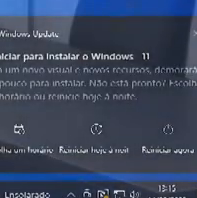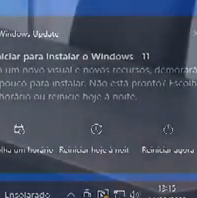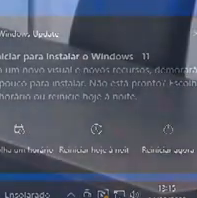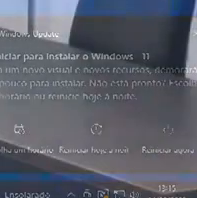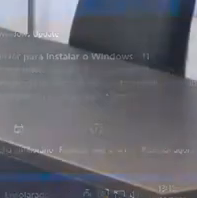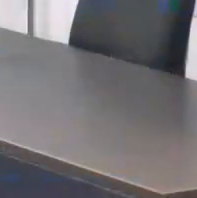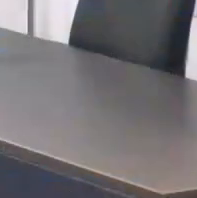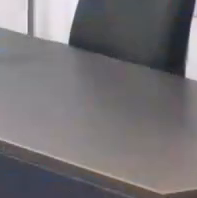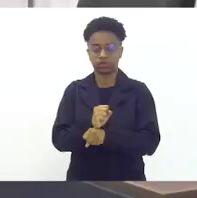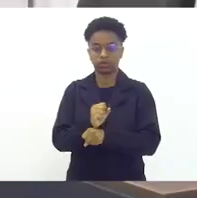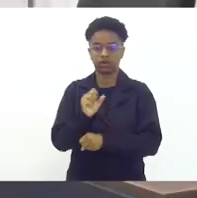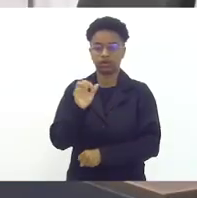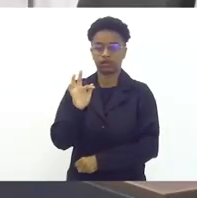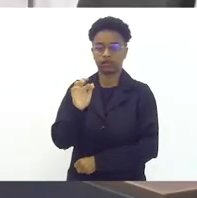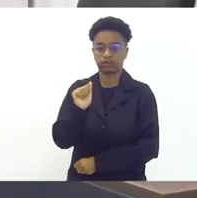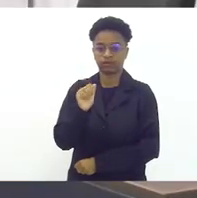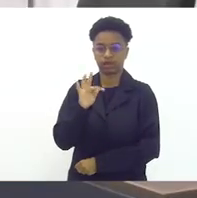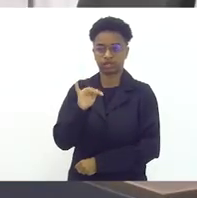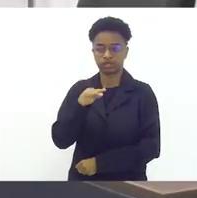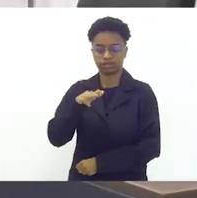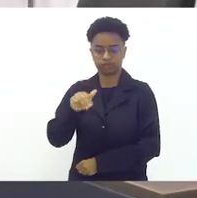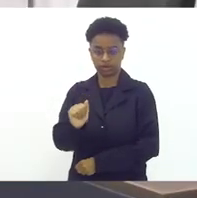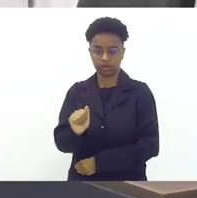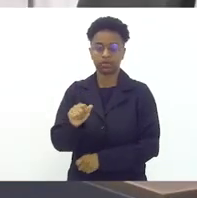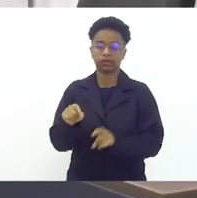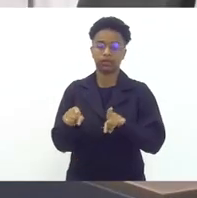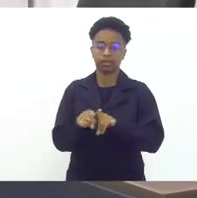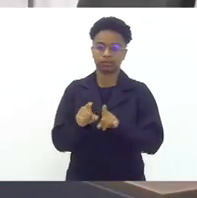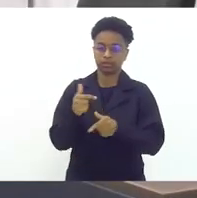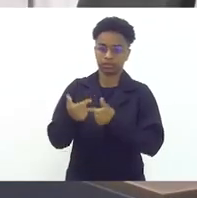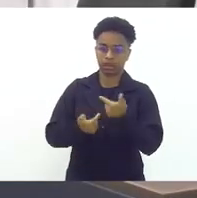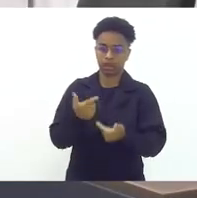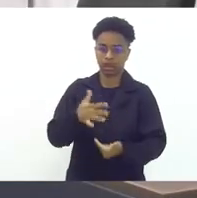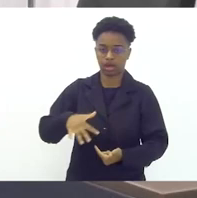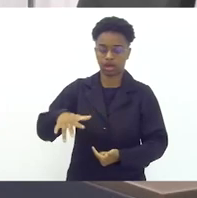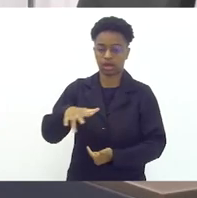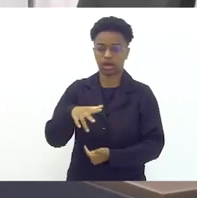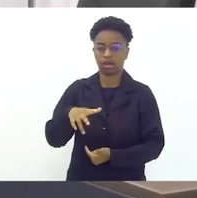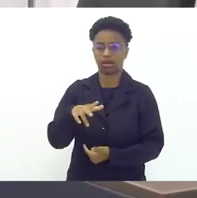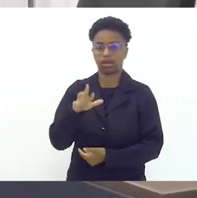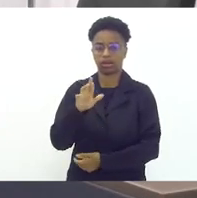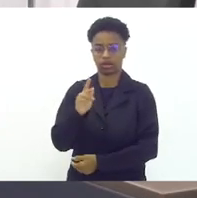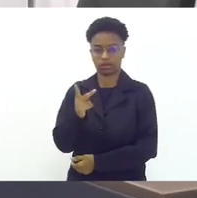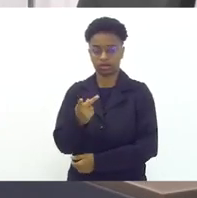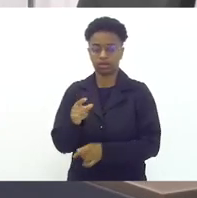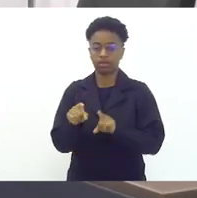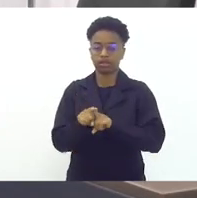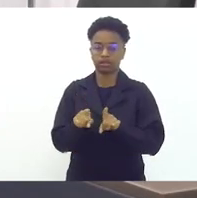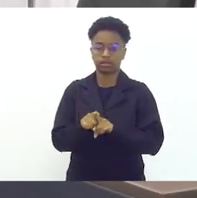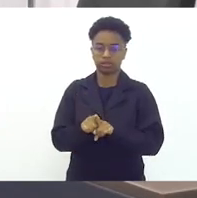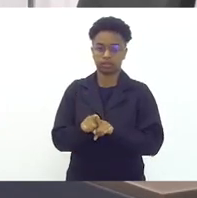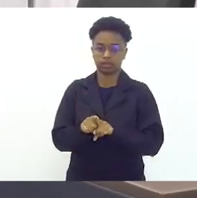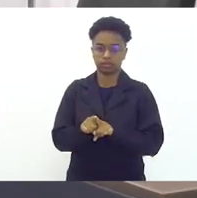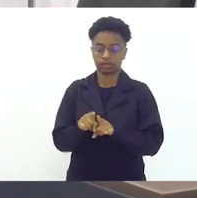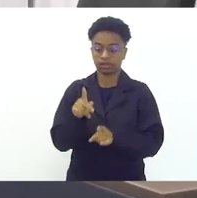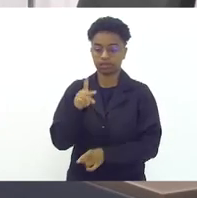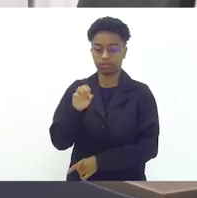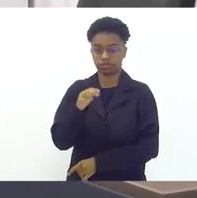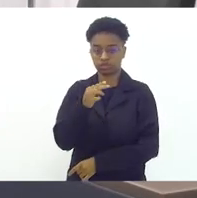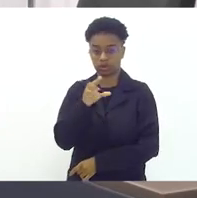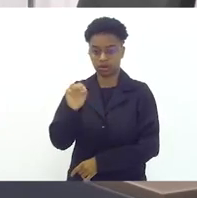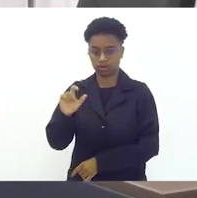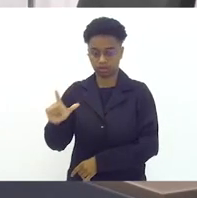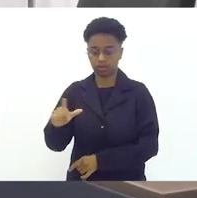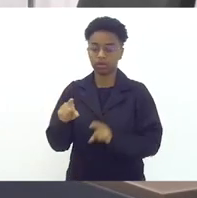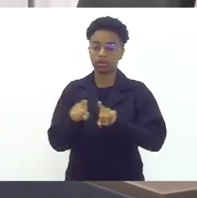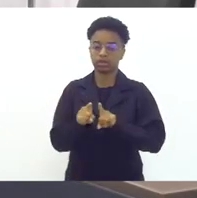a senhora Fátima Mateus, superintendente de pessoal, e quero convidar para estar conosco a representação